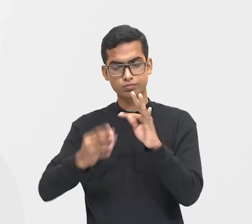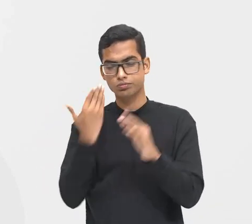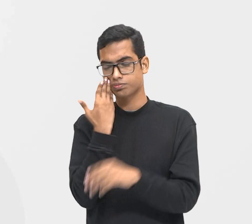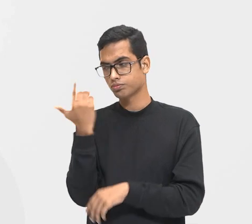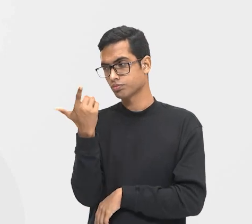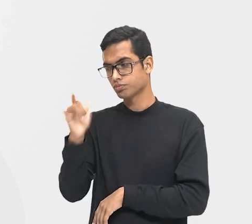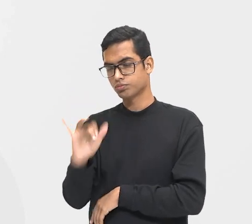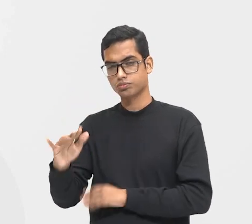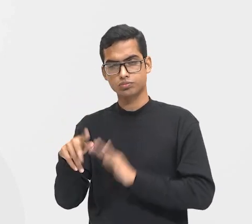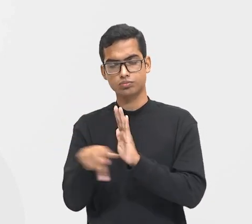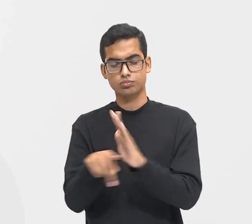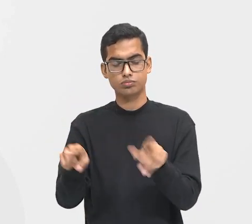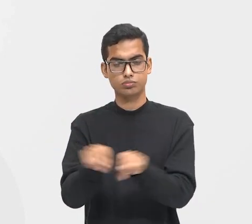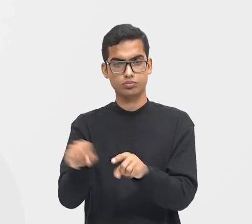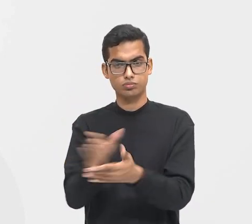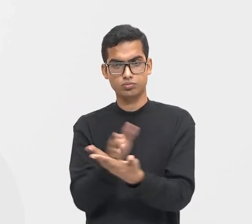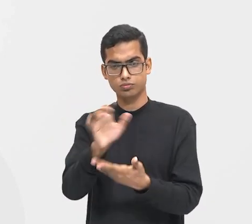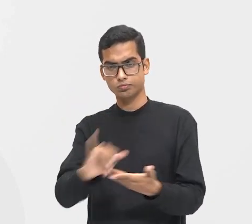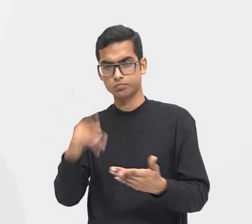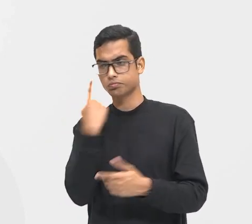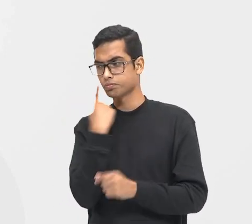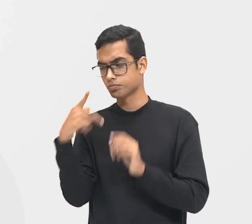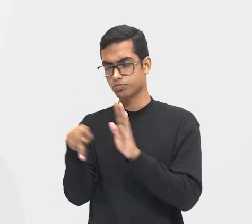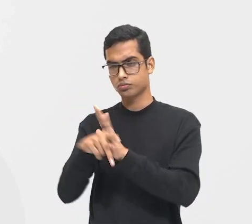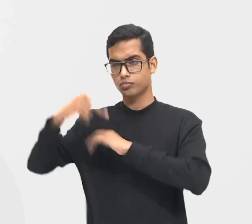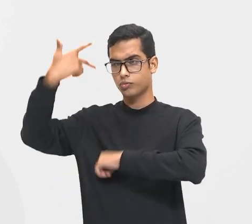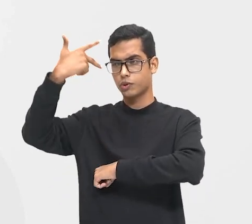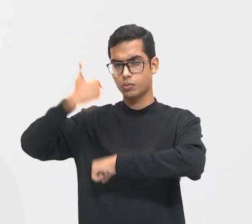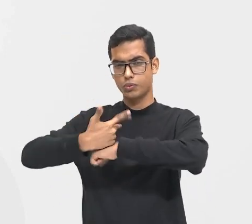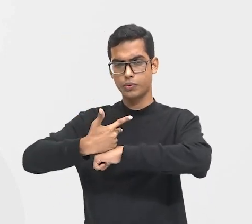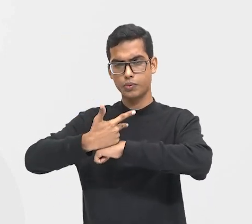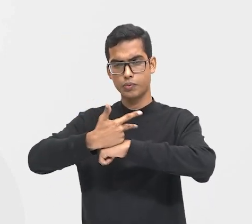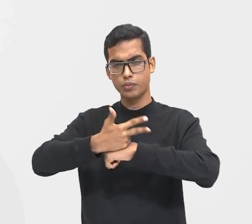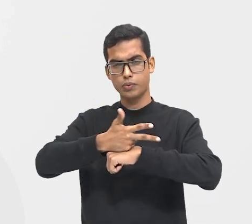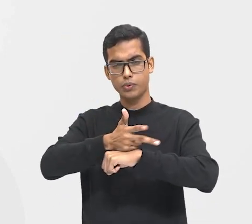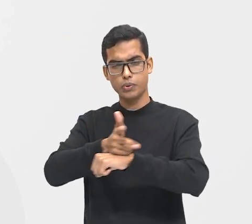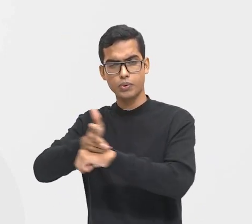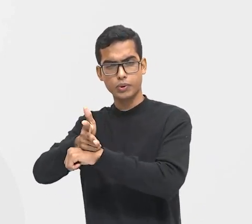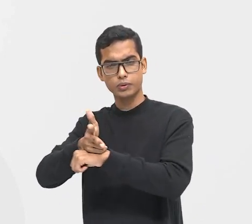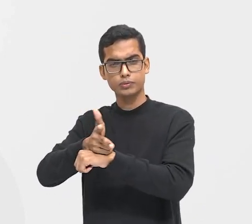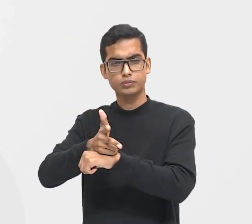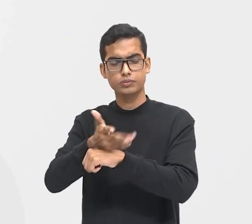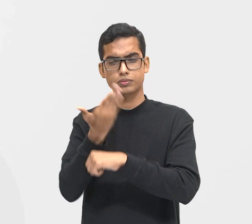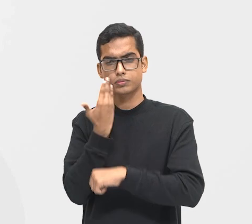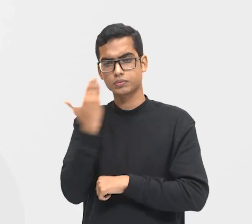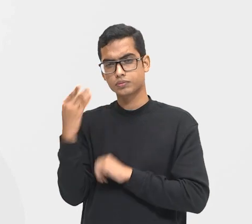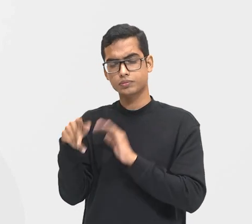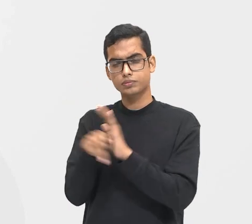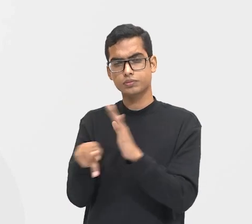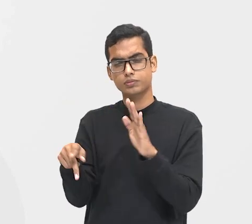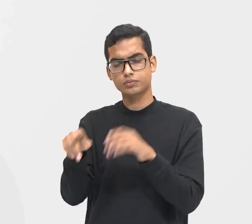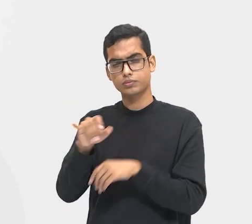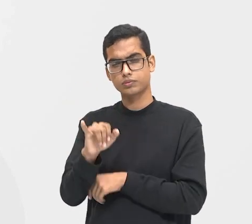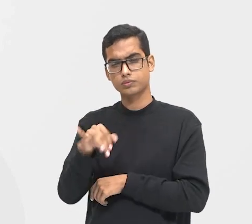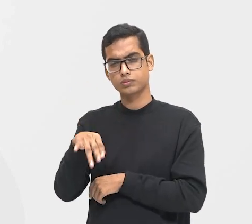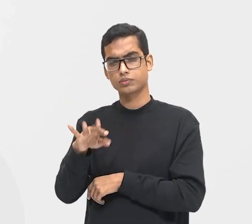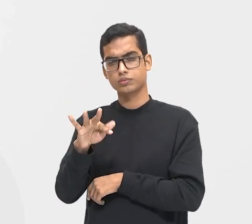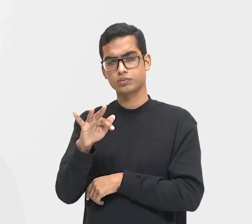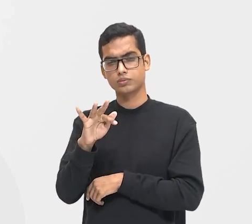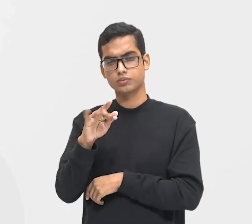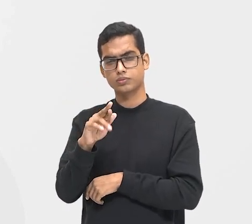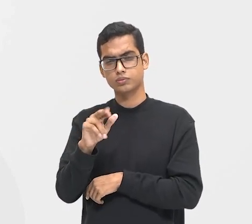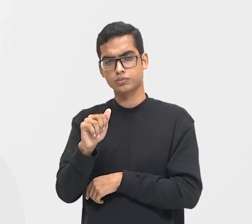lado, a gente observa algumas imagens de câmeras de segurança. E como a gente pôde visualizar, o infravermelho ele tem